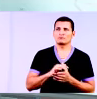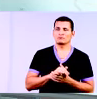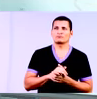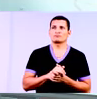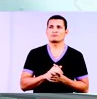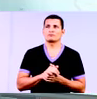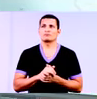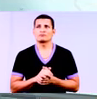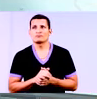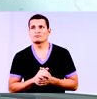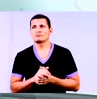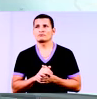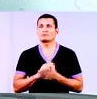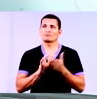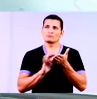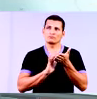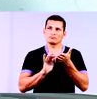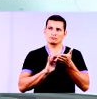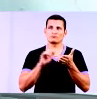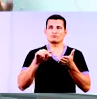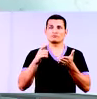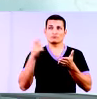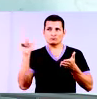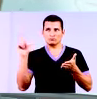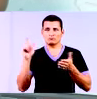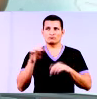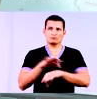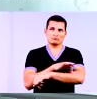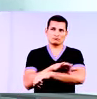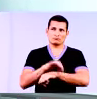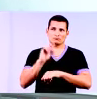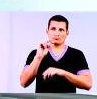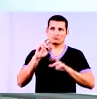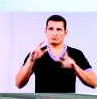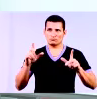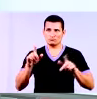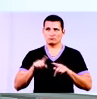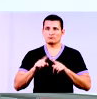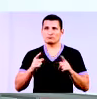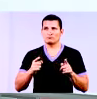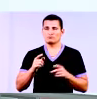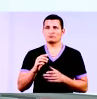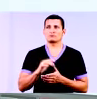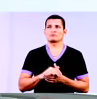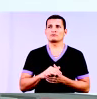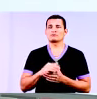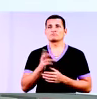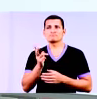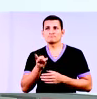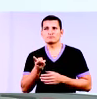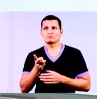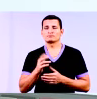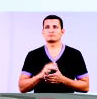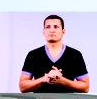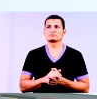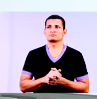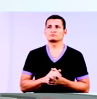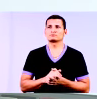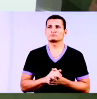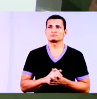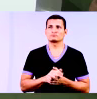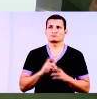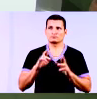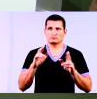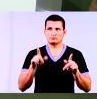dispositivos móveis. São outros fabricantes, a arquitetura é um pouco diferente, mas o funcionamento basicamente é o mesmo. Uma diferença também, né, professor,